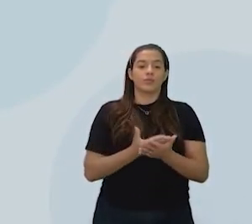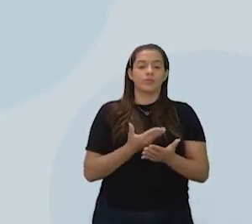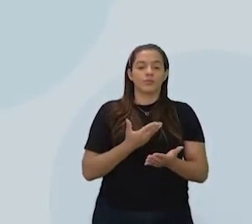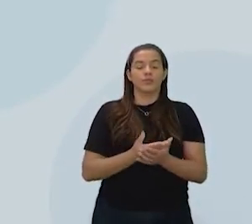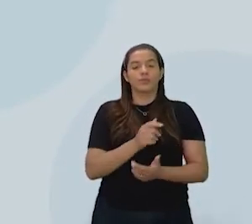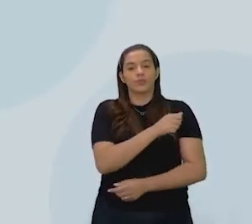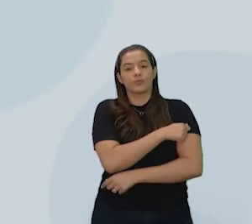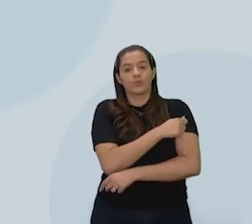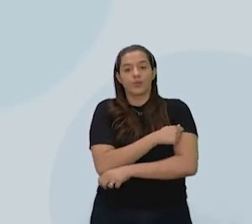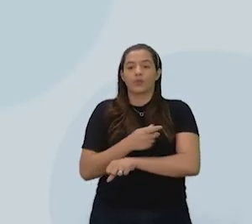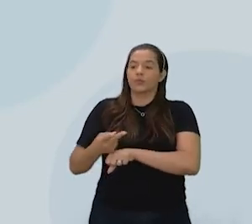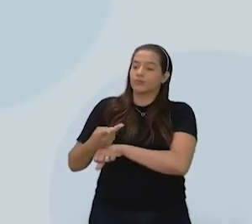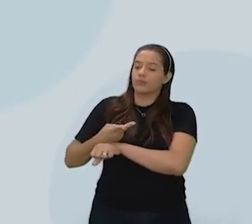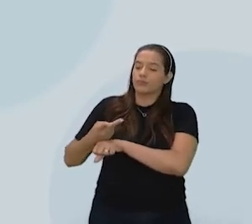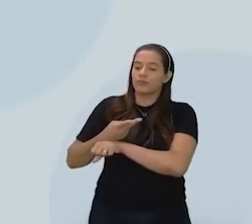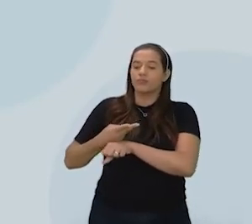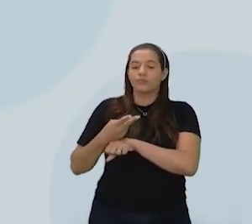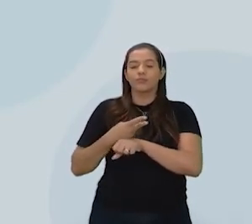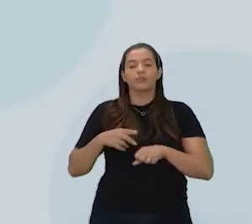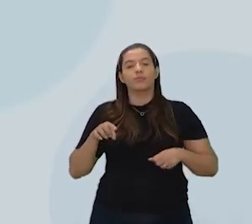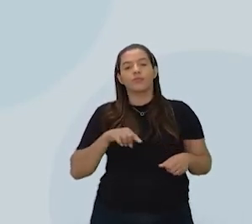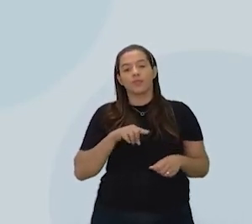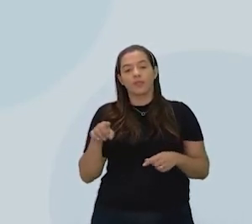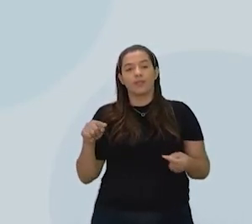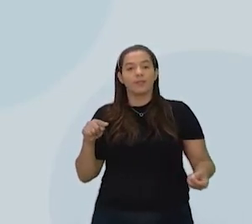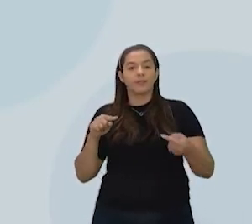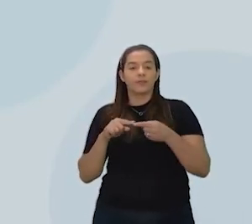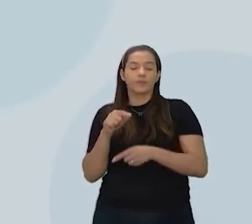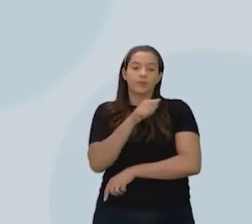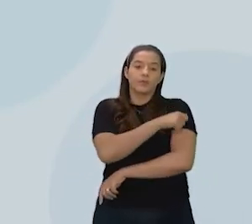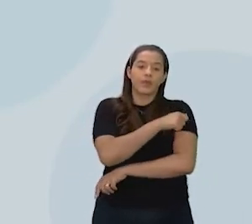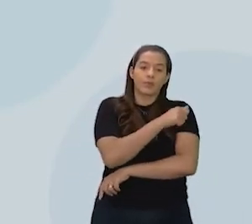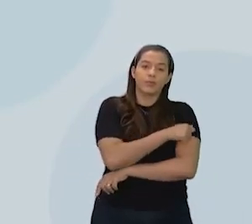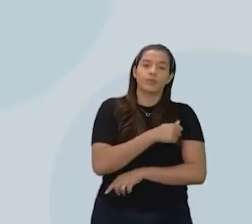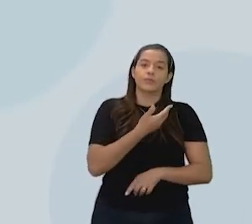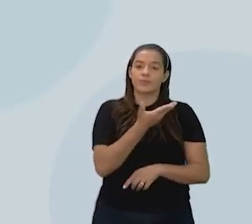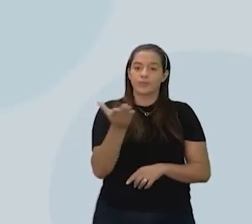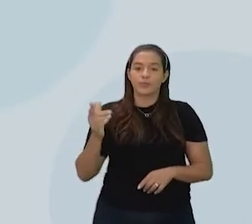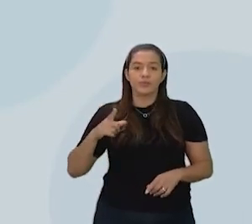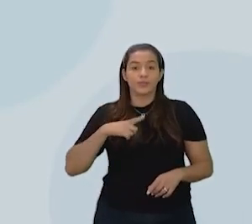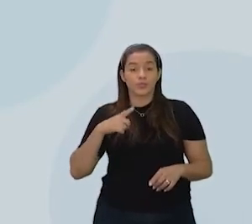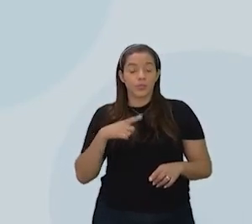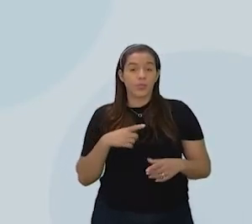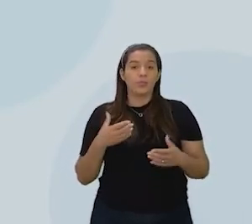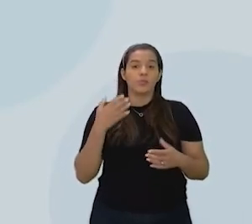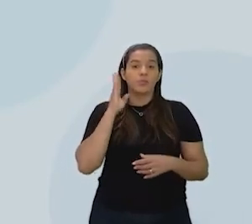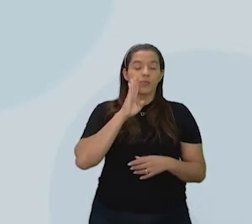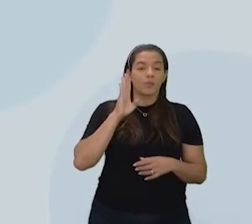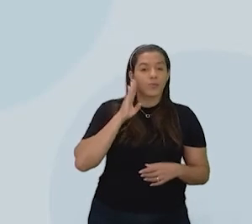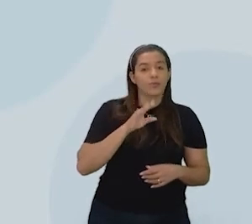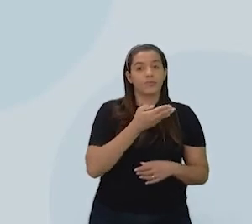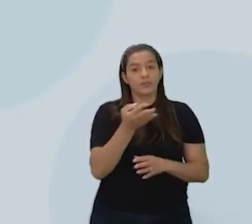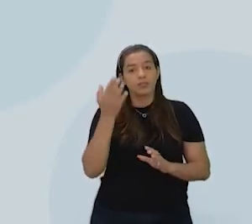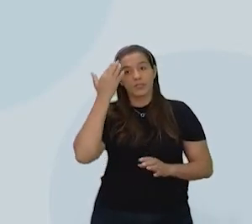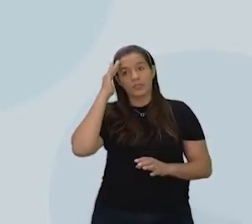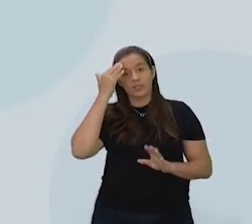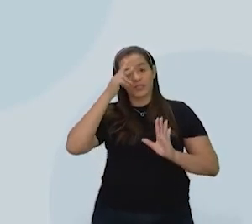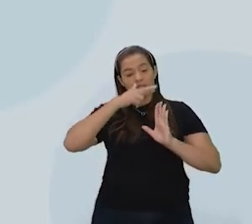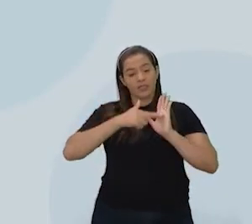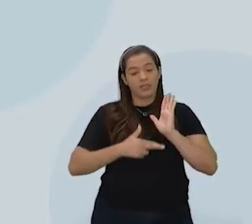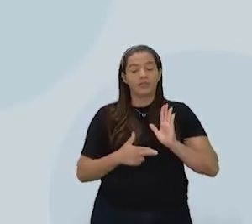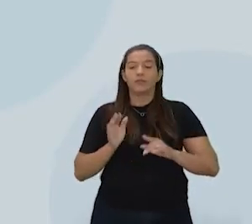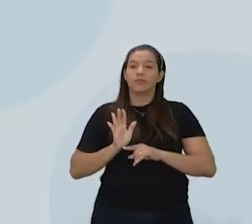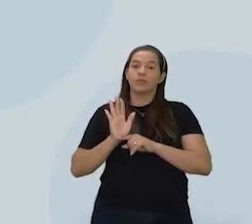da investigação específica do futsal, alunos protagonistas que jogam muito, que entendem das regras, sempre auxiliar